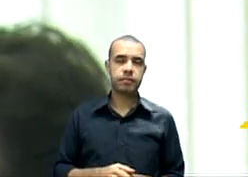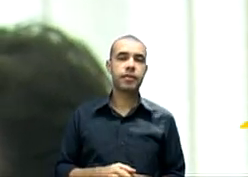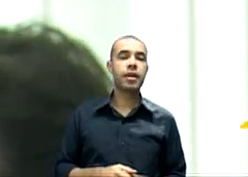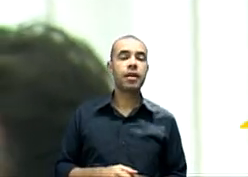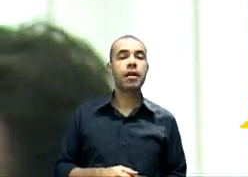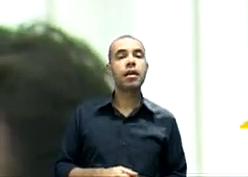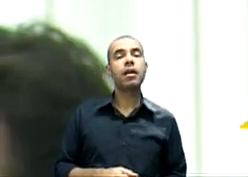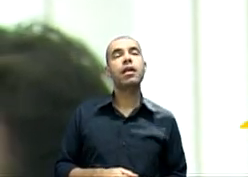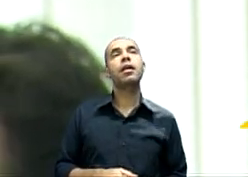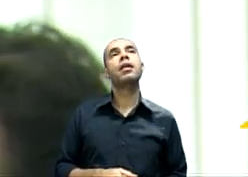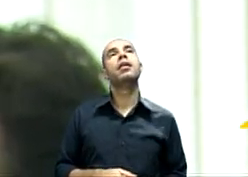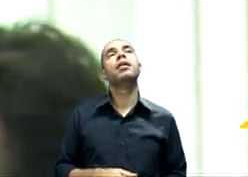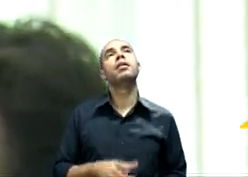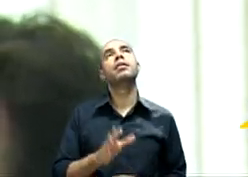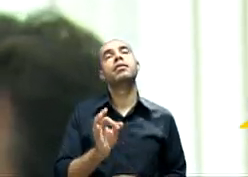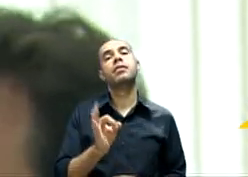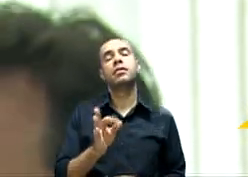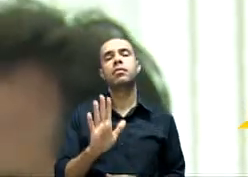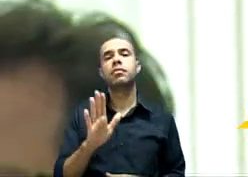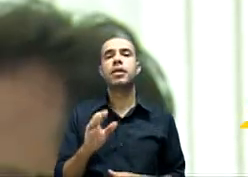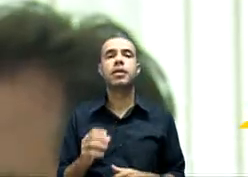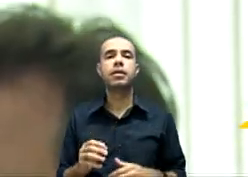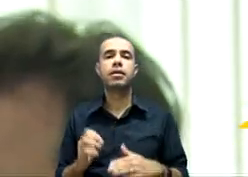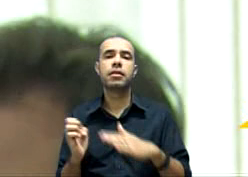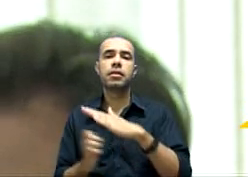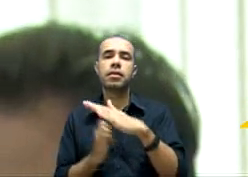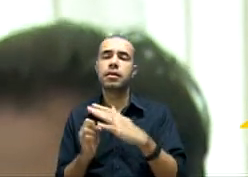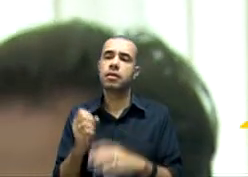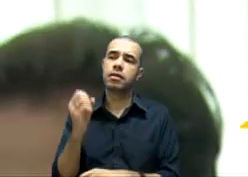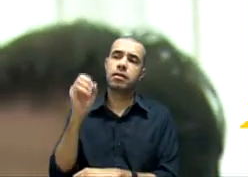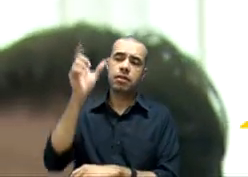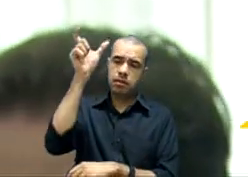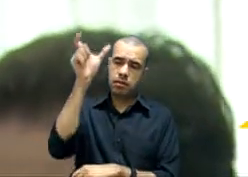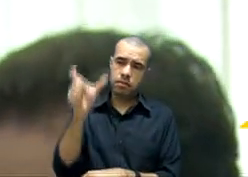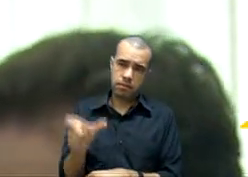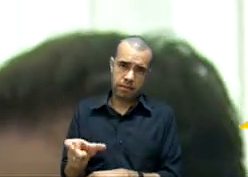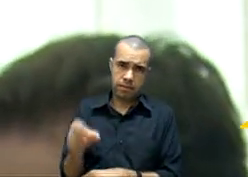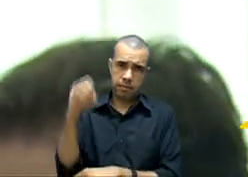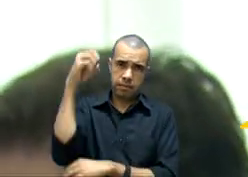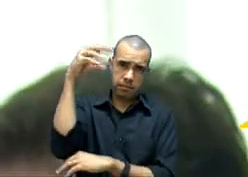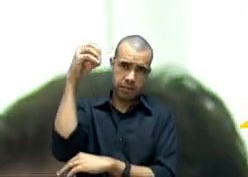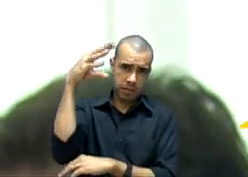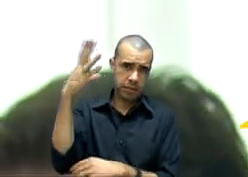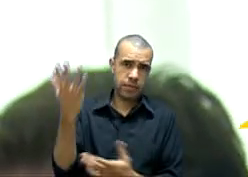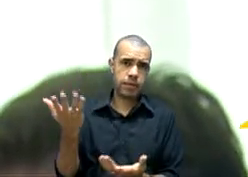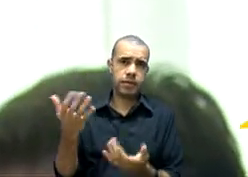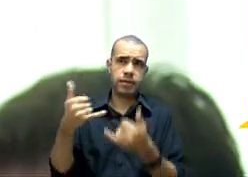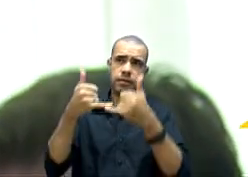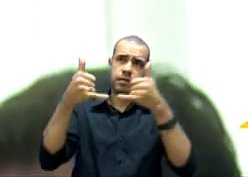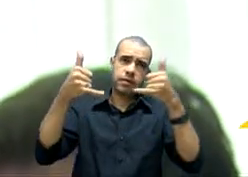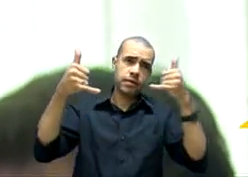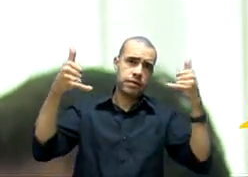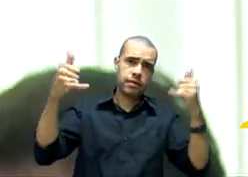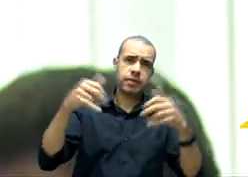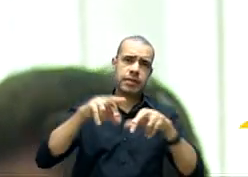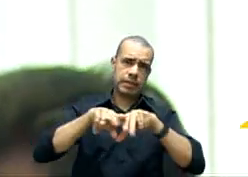efetivação do projeto de lei cobrando das empresas, por exemplo, de iluminação, então, passagem e essa fiação parte,